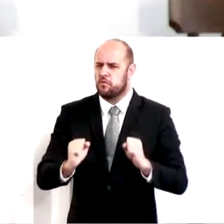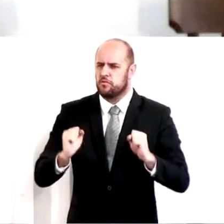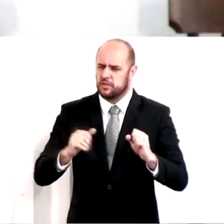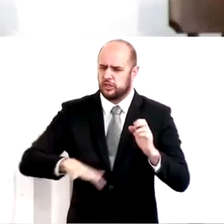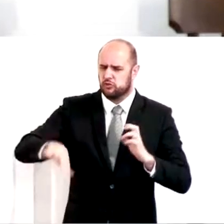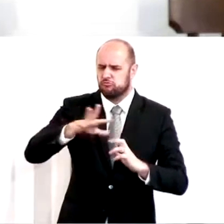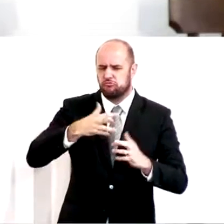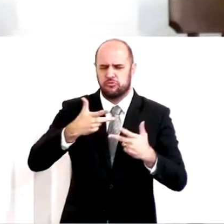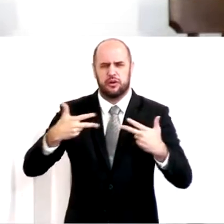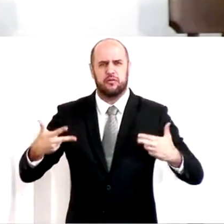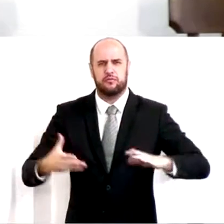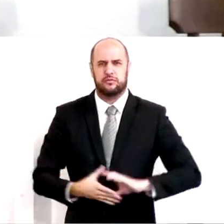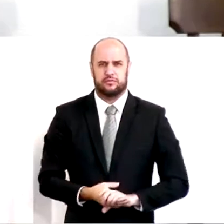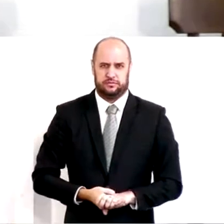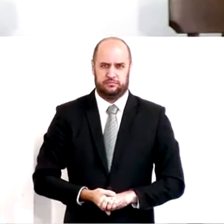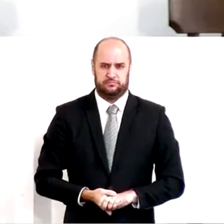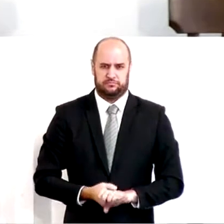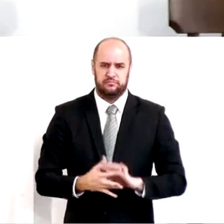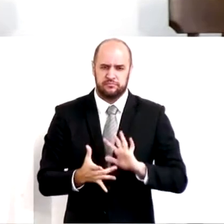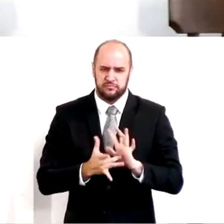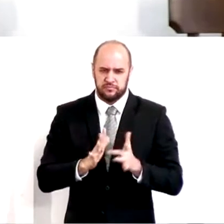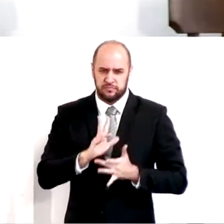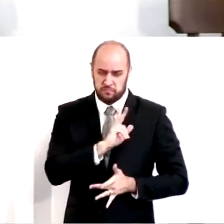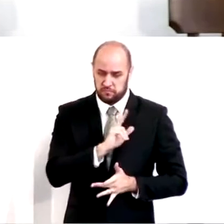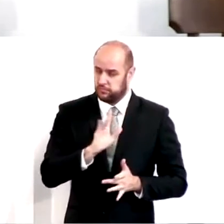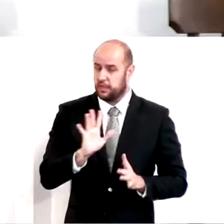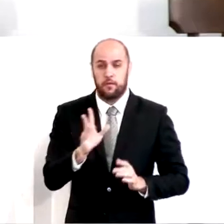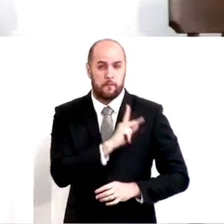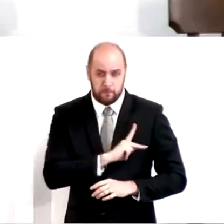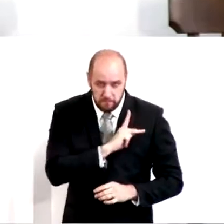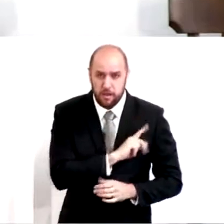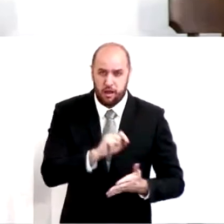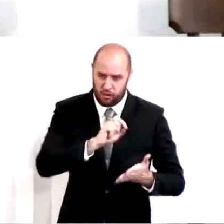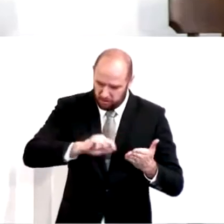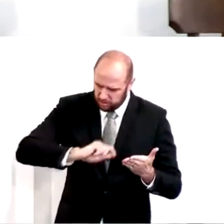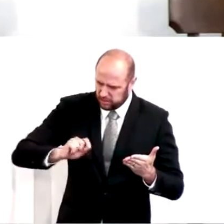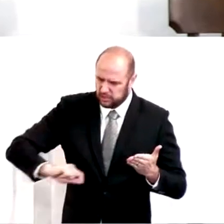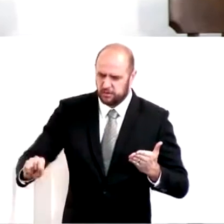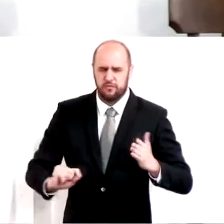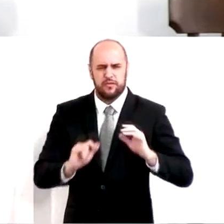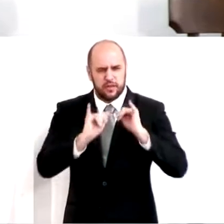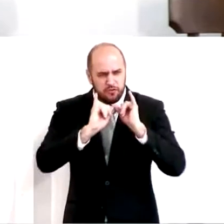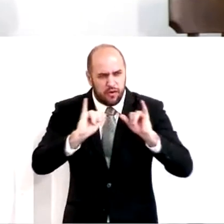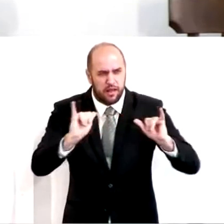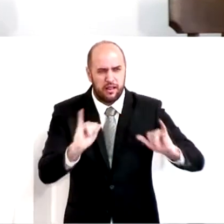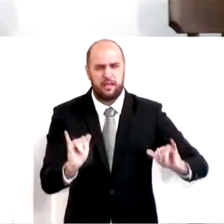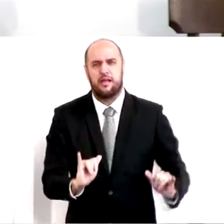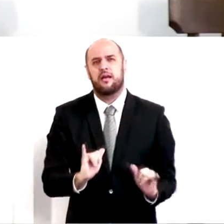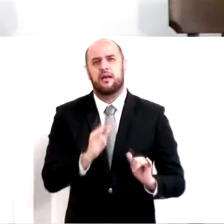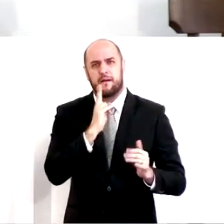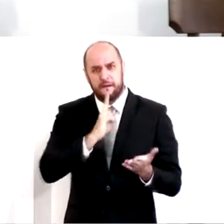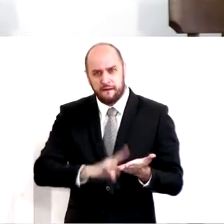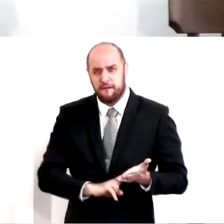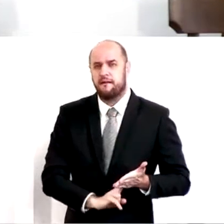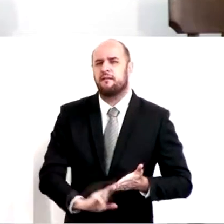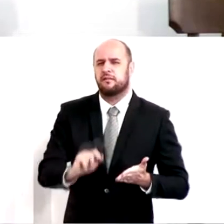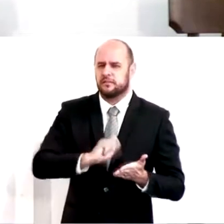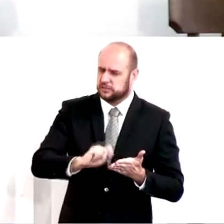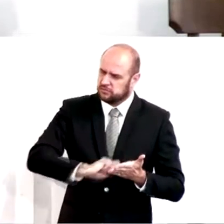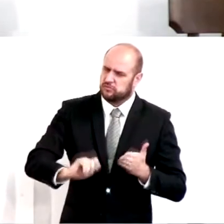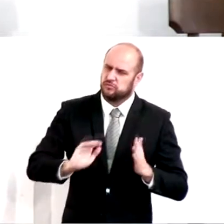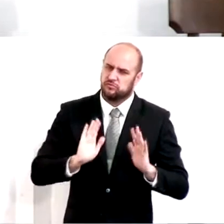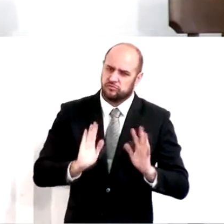E Paulo, depois de falar isso de maneira tão profunda, faz sempre uma daquelas perguntas. Ele já fez isso aqui, fez, quem, Senhor,